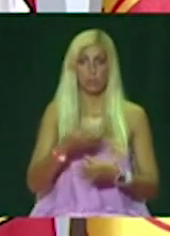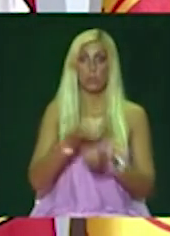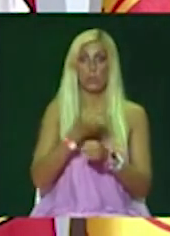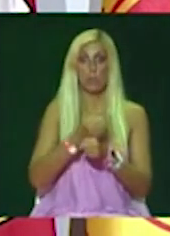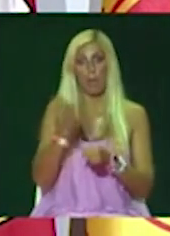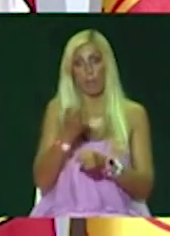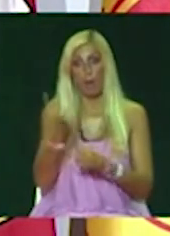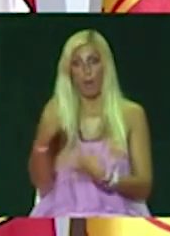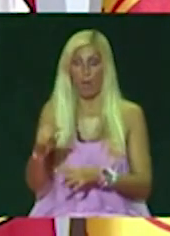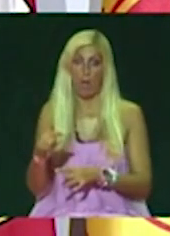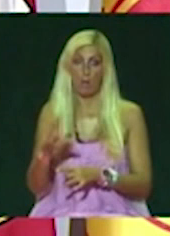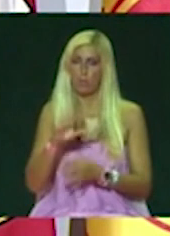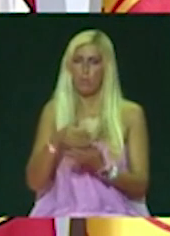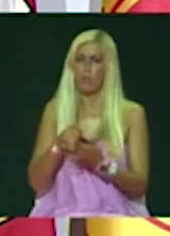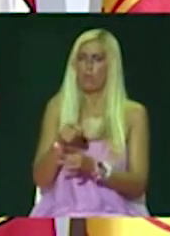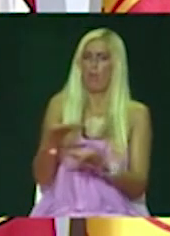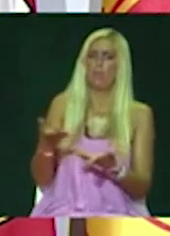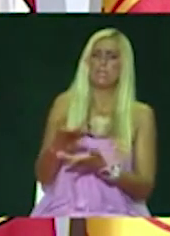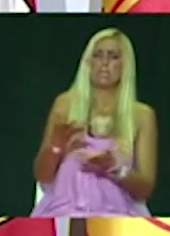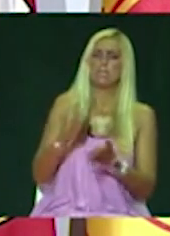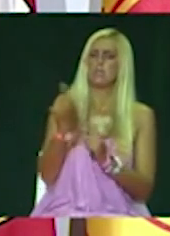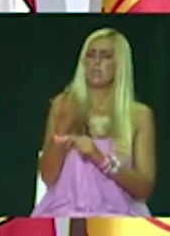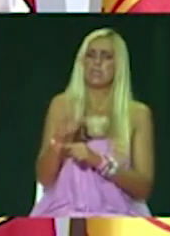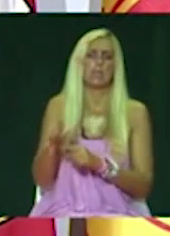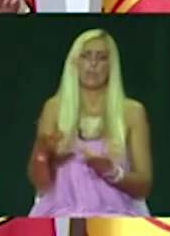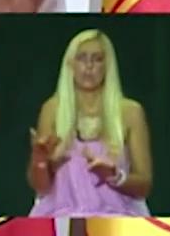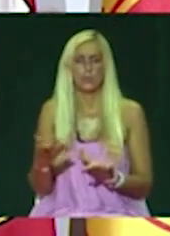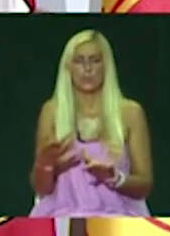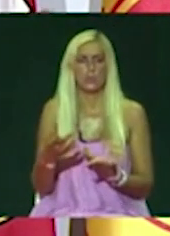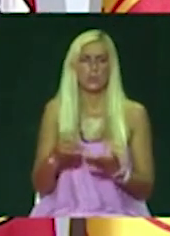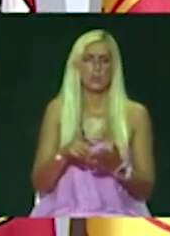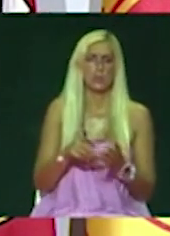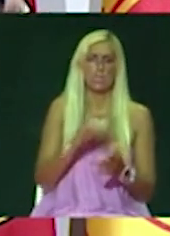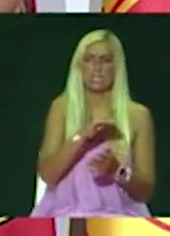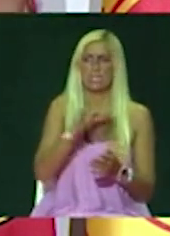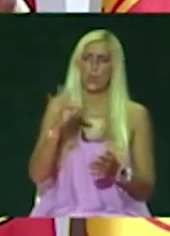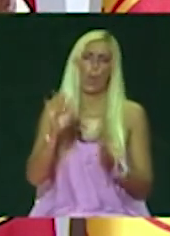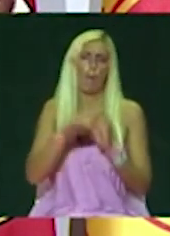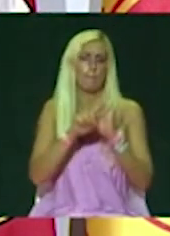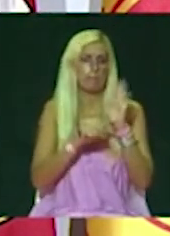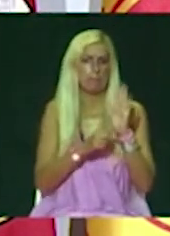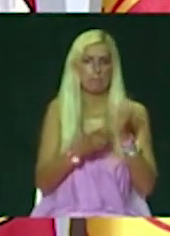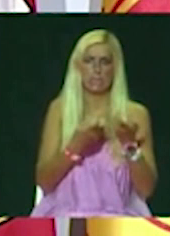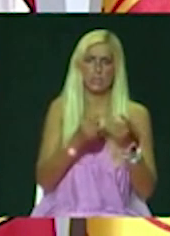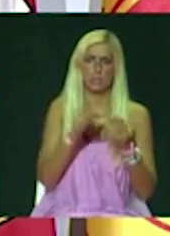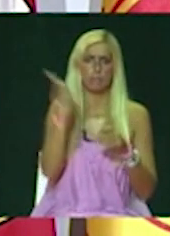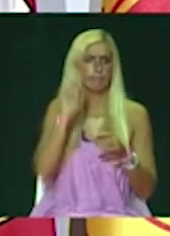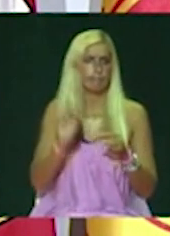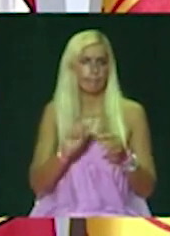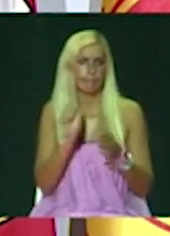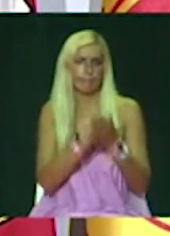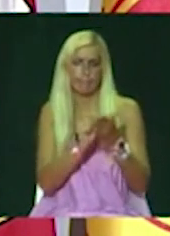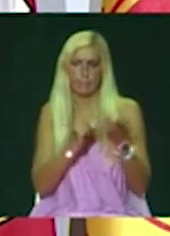direitos. Não vou dar aqui os exemplos das 64 medidas que constam da agenda do trabalho